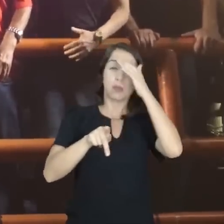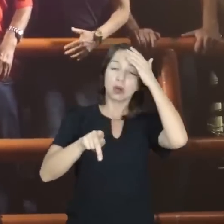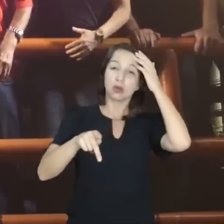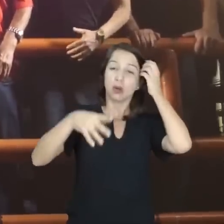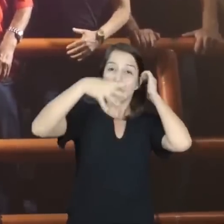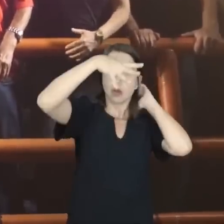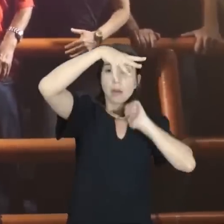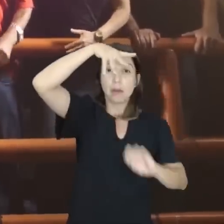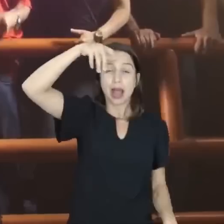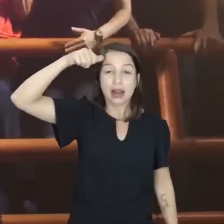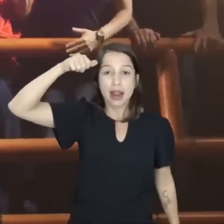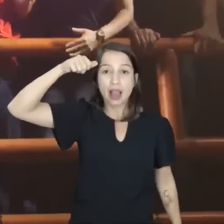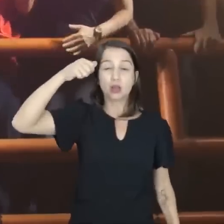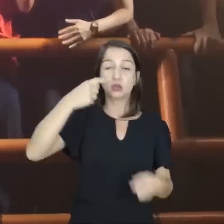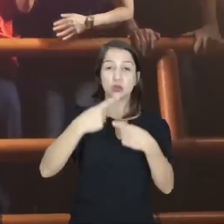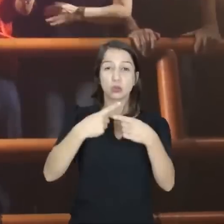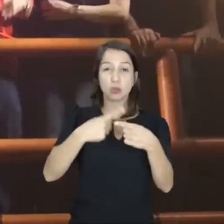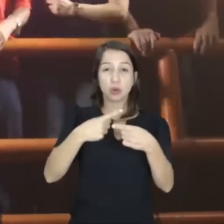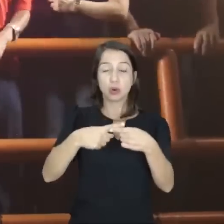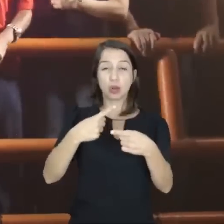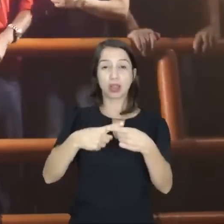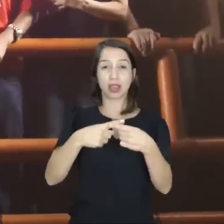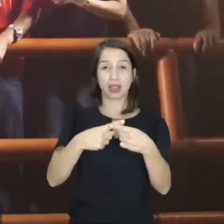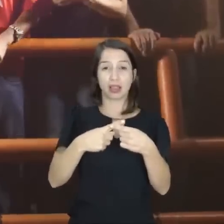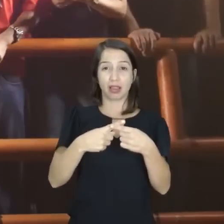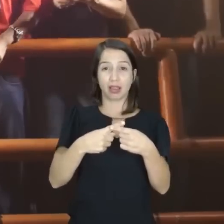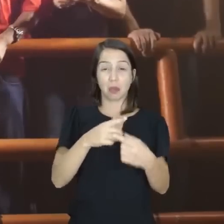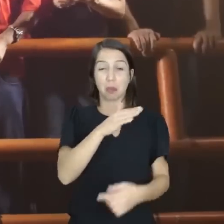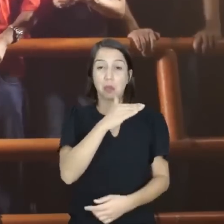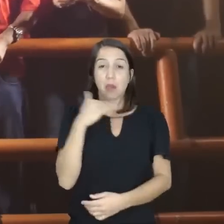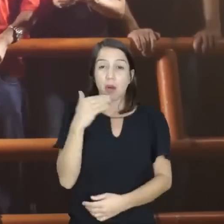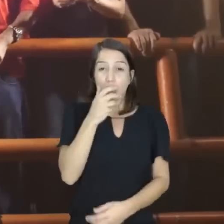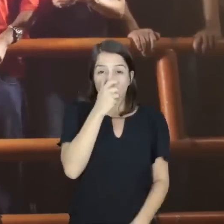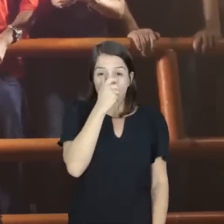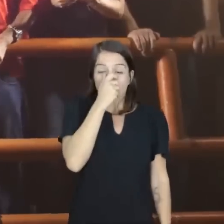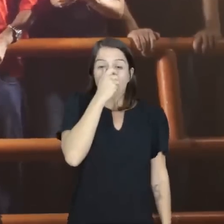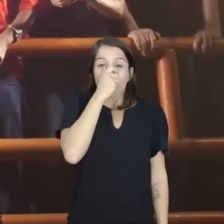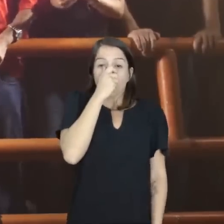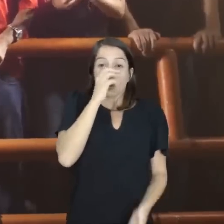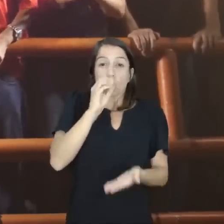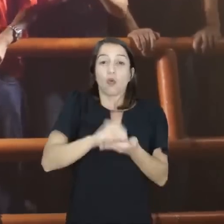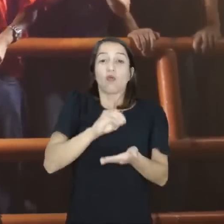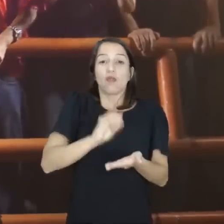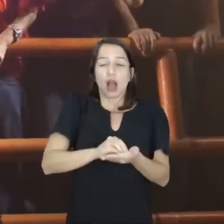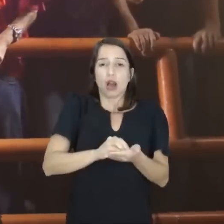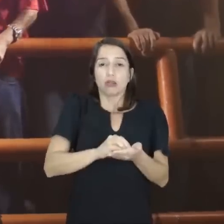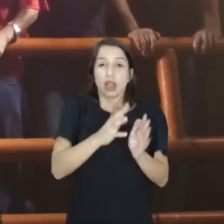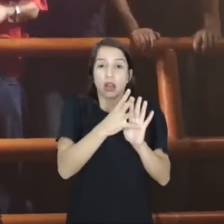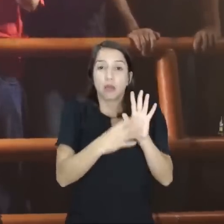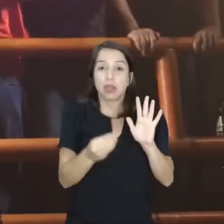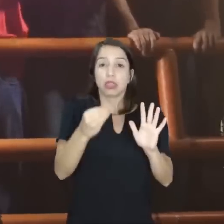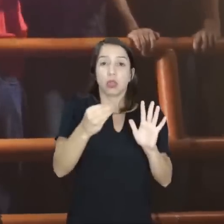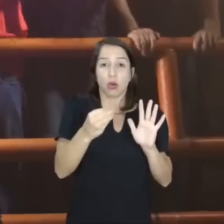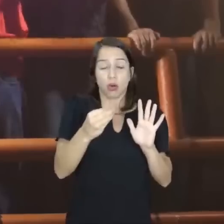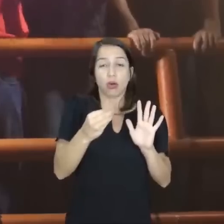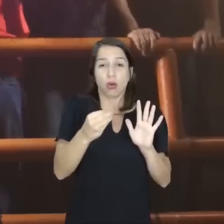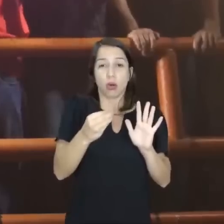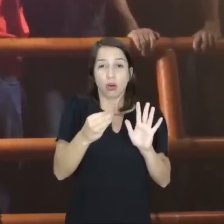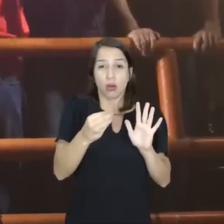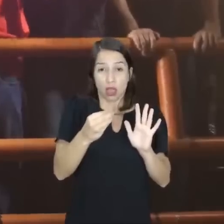não tinha oxigênio para respirar esse presidente não pode continuar